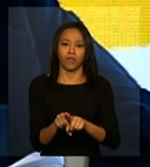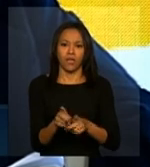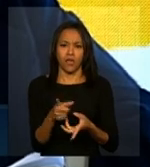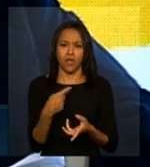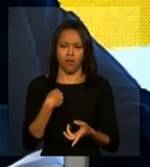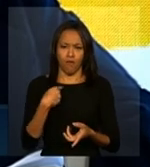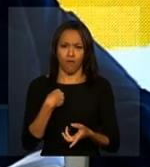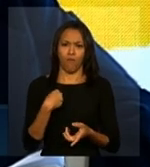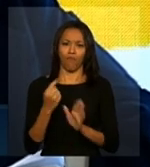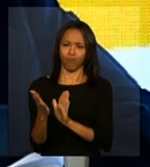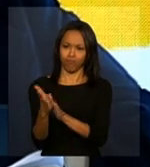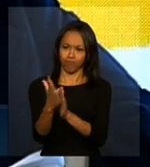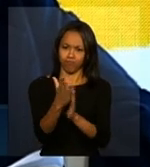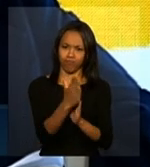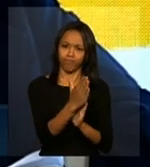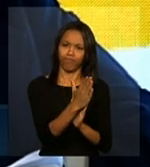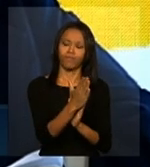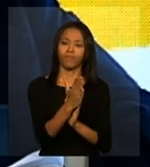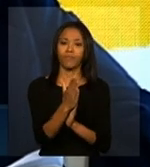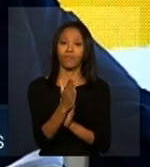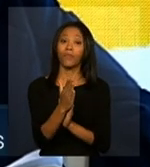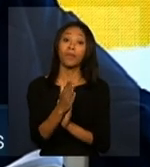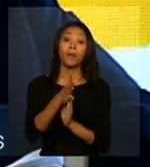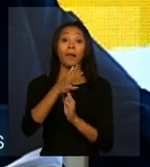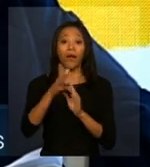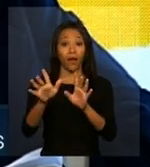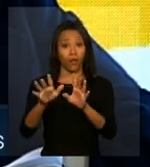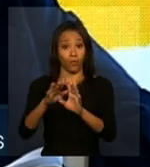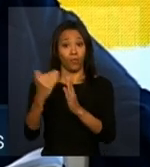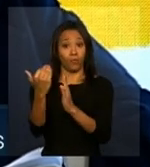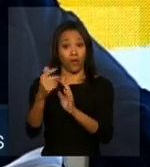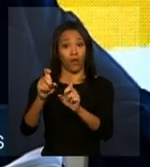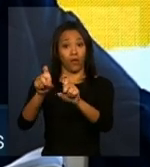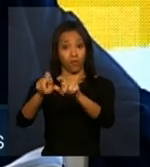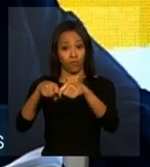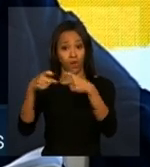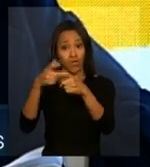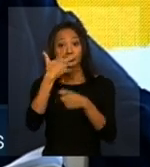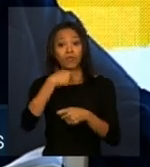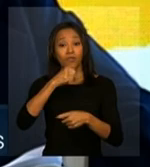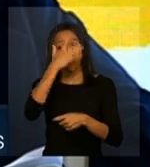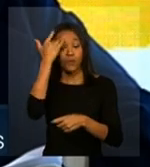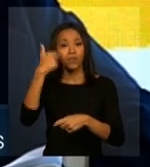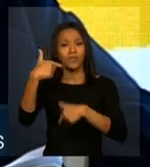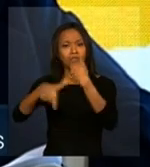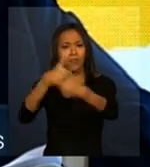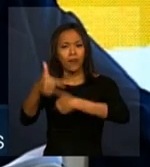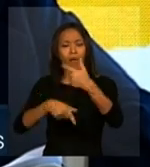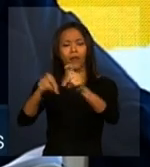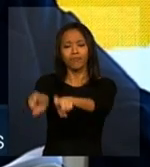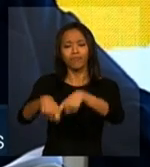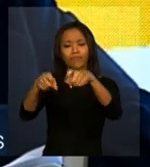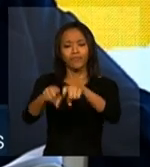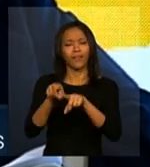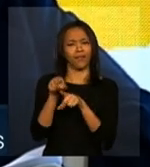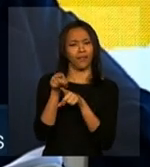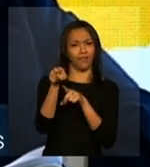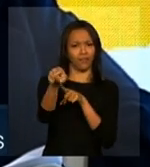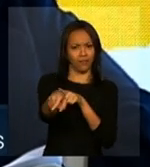eu homenageando a agricultura familiar, os produtores, naquela